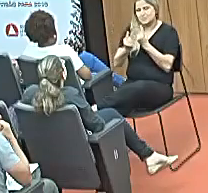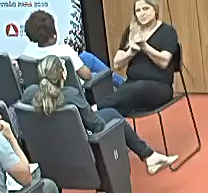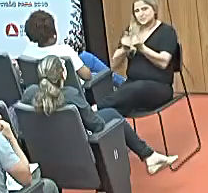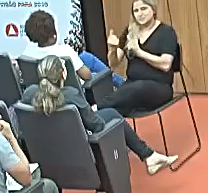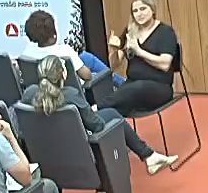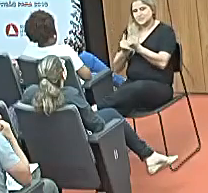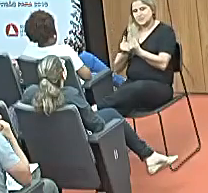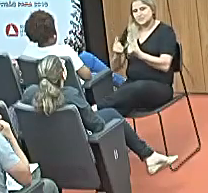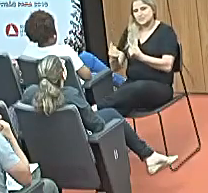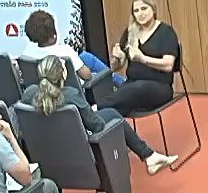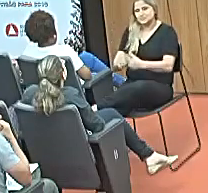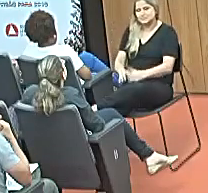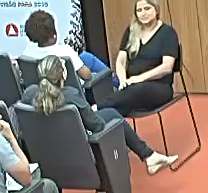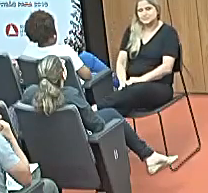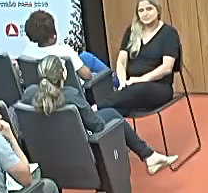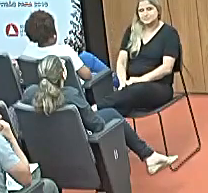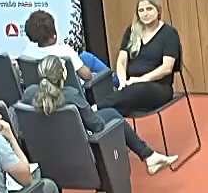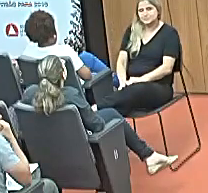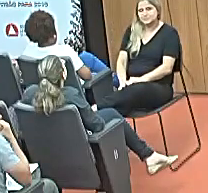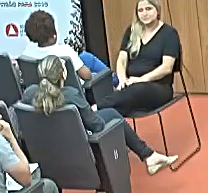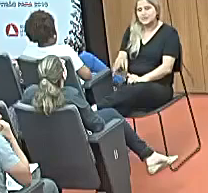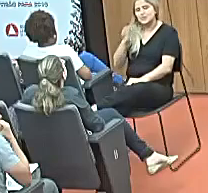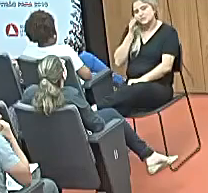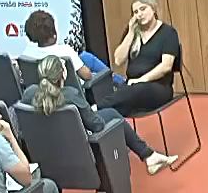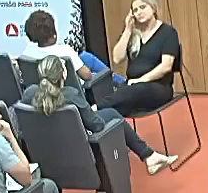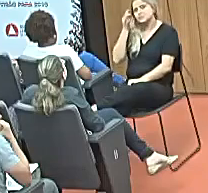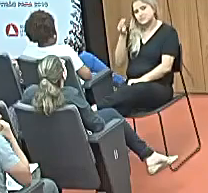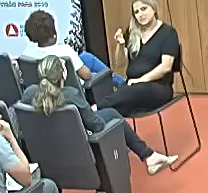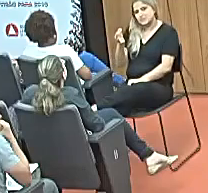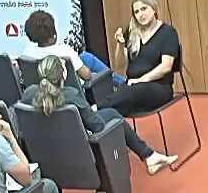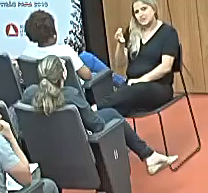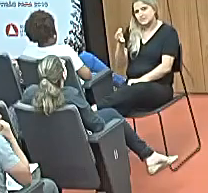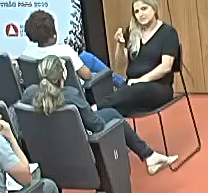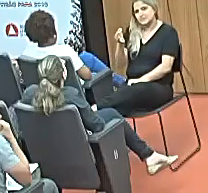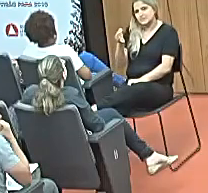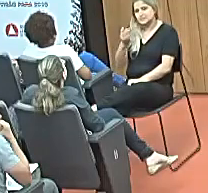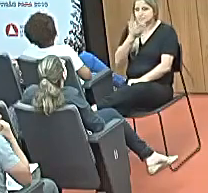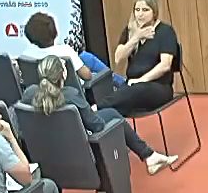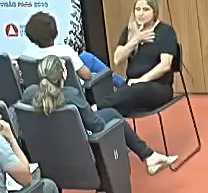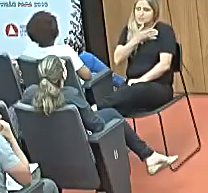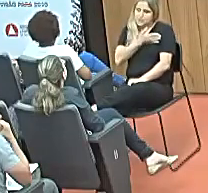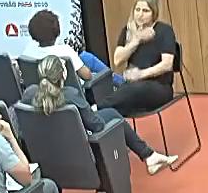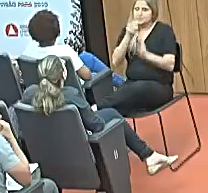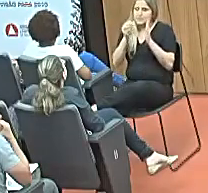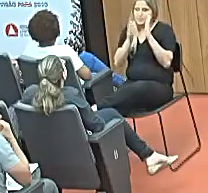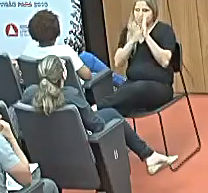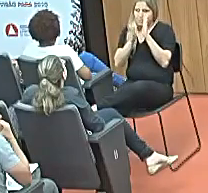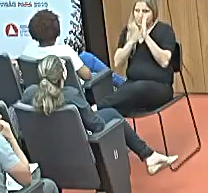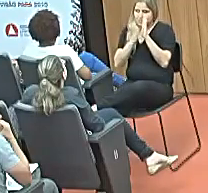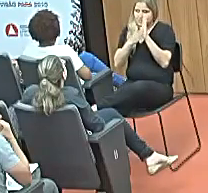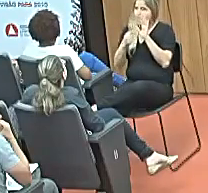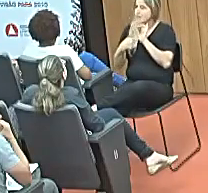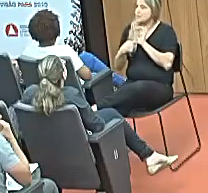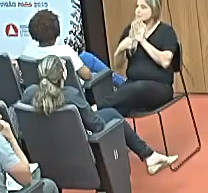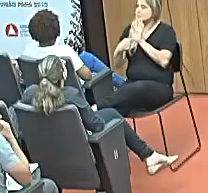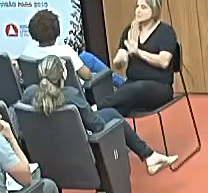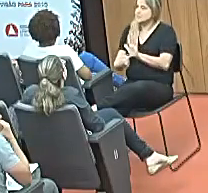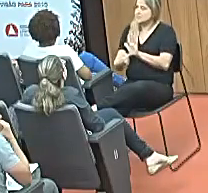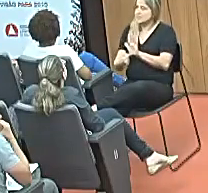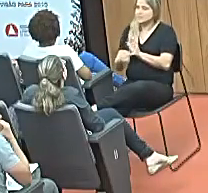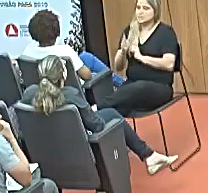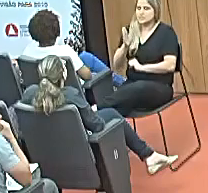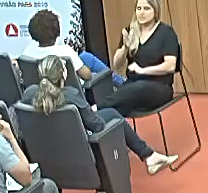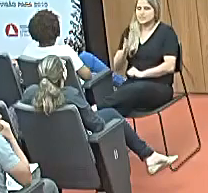metropolitana é algumas observações as propostas apresentadas e aí já passando também pelo vitória da